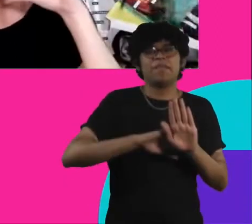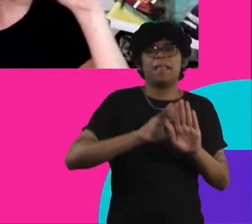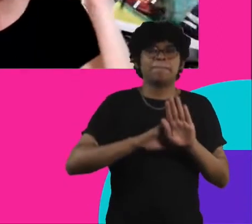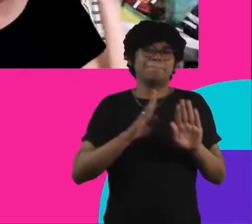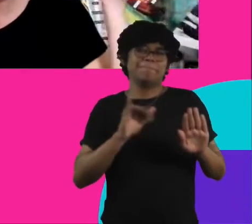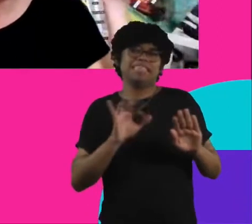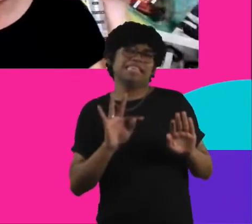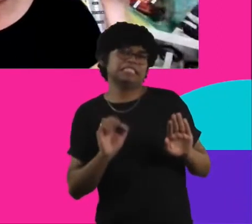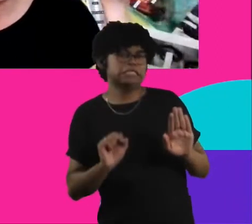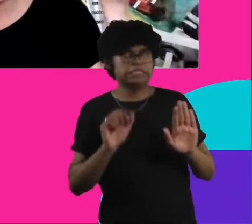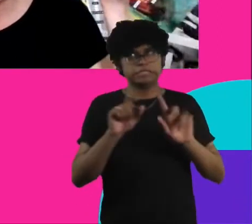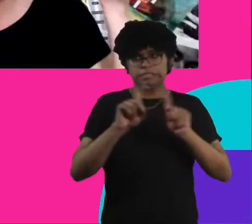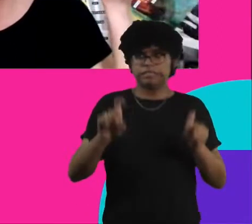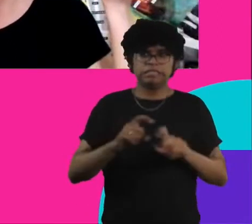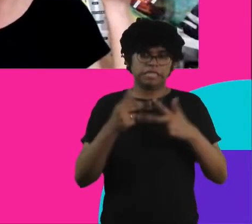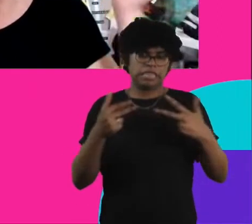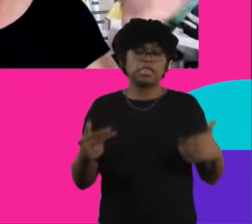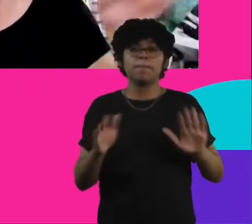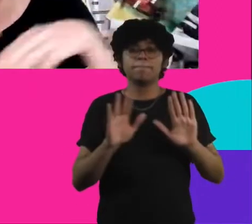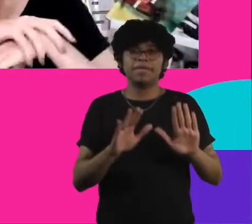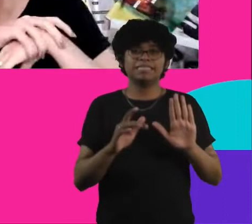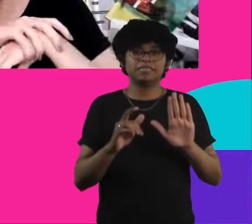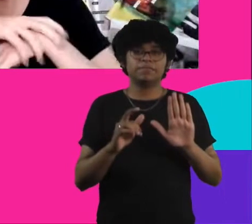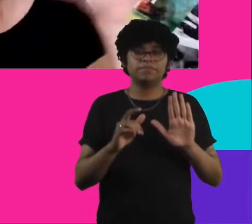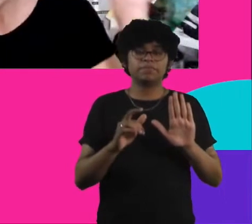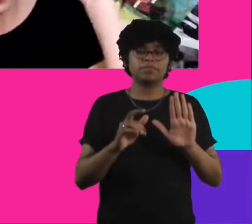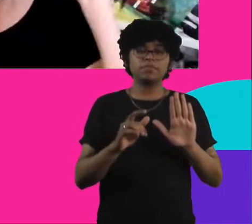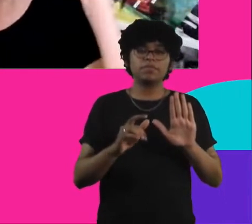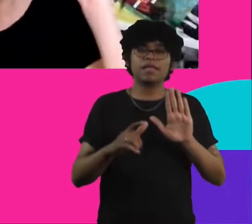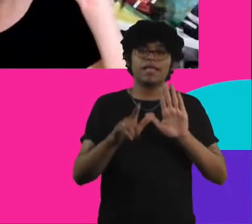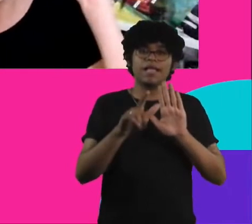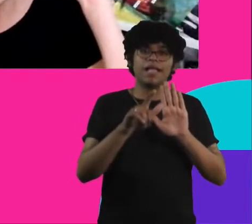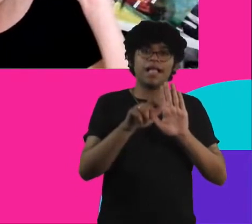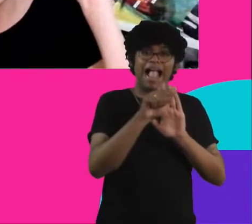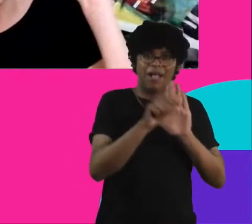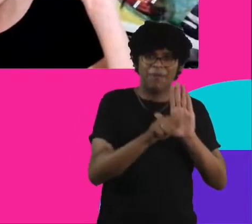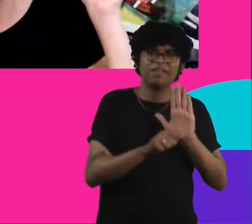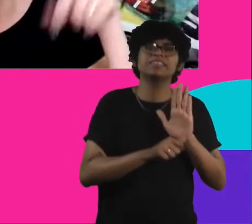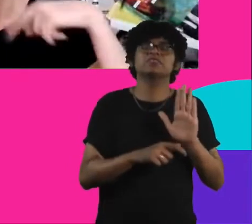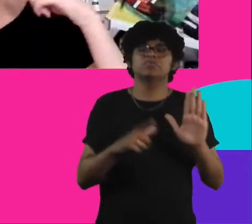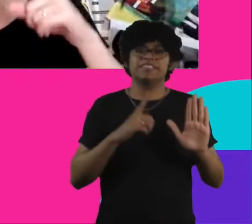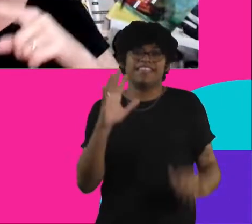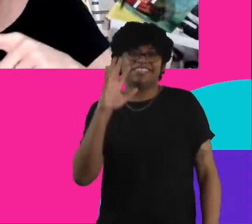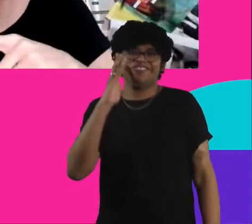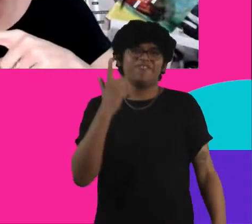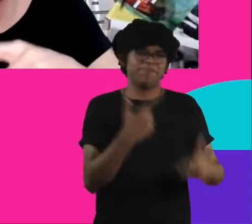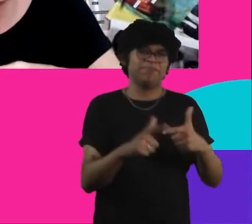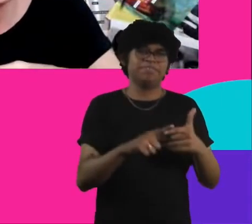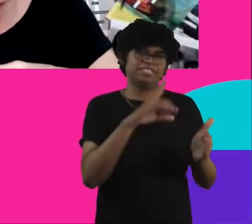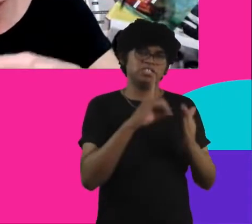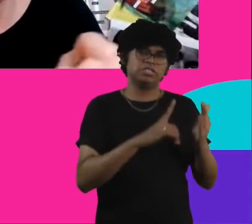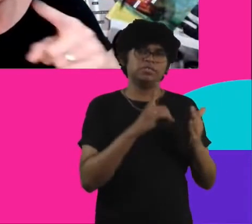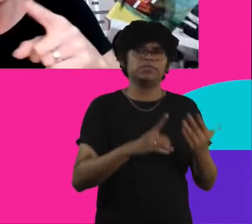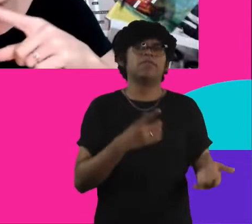mas a lógica da estruturação de um algoritmo por reforço que resolve 90% dos problemas que a gente tem digitalmente,